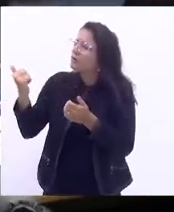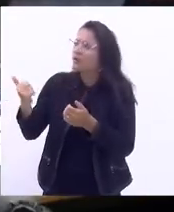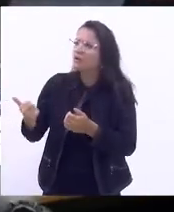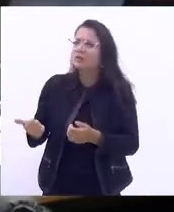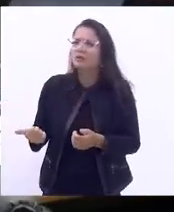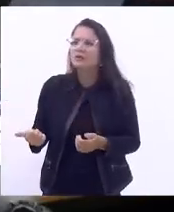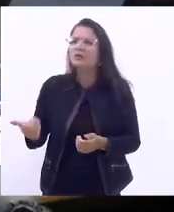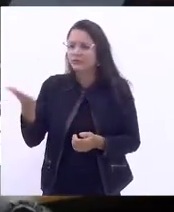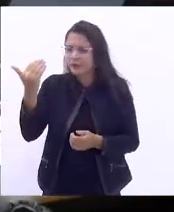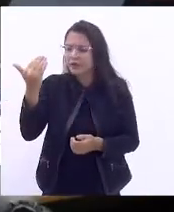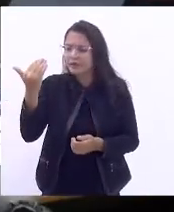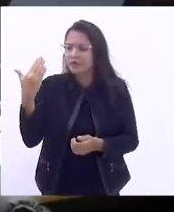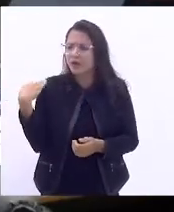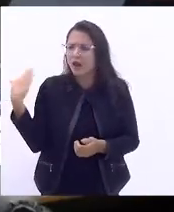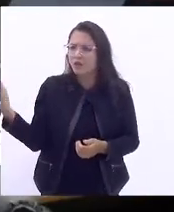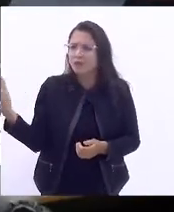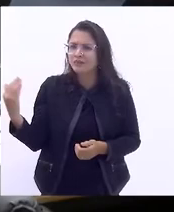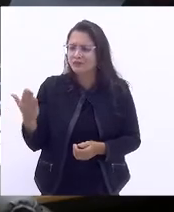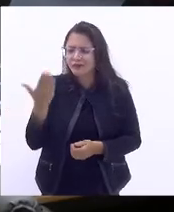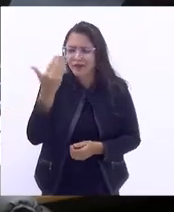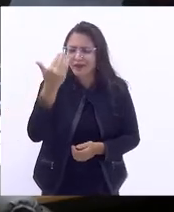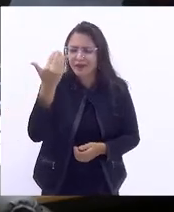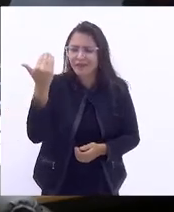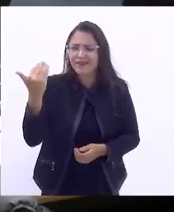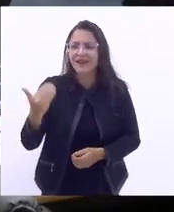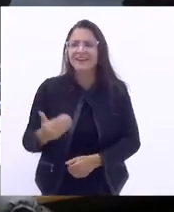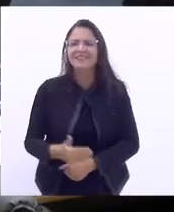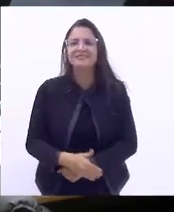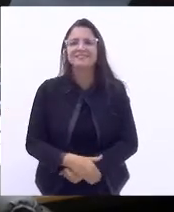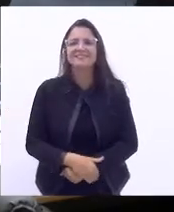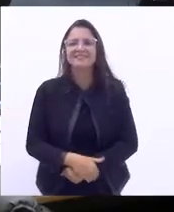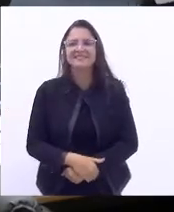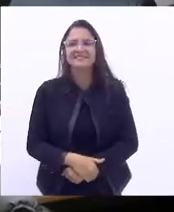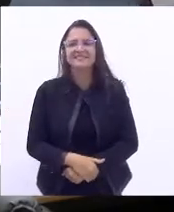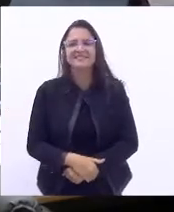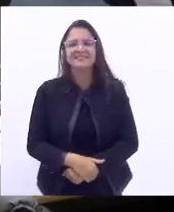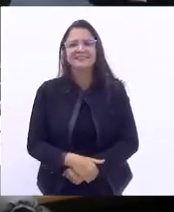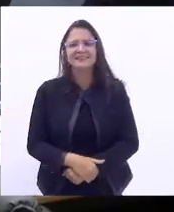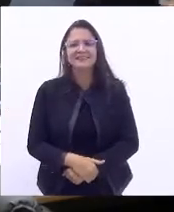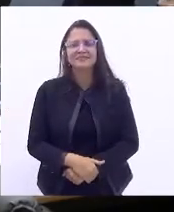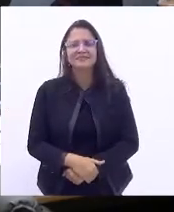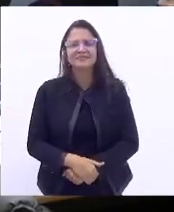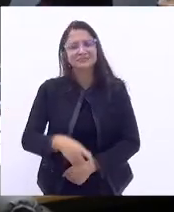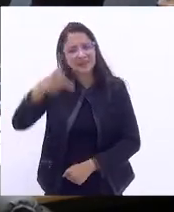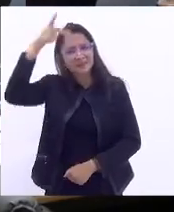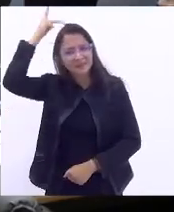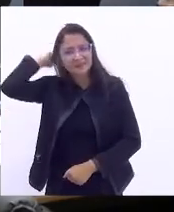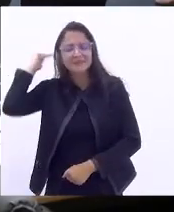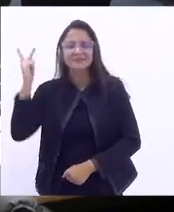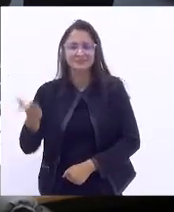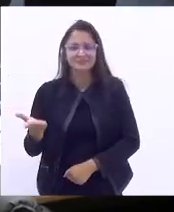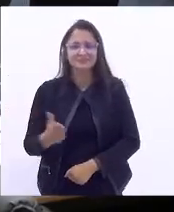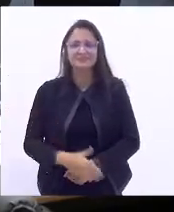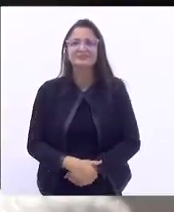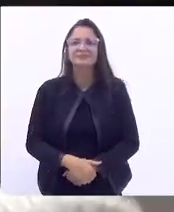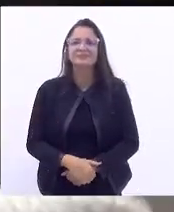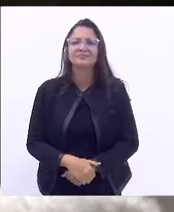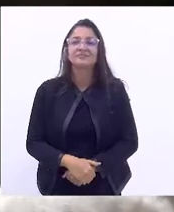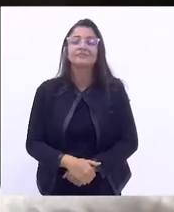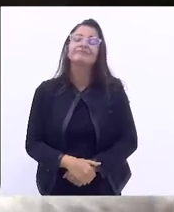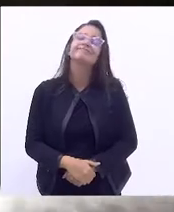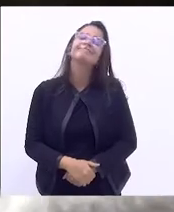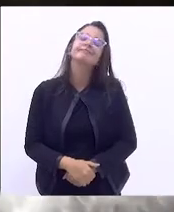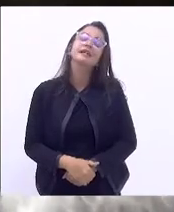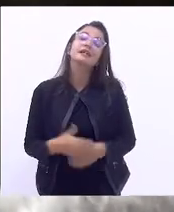Fica aqui do meu lado. Aqui. Fica aqui. Senhor presidente. Questão de ordem, deputado Luiz Paulo. Senhor